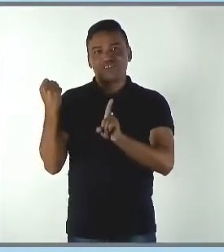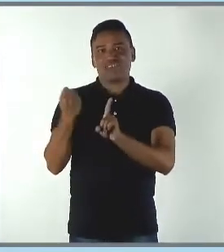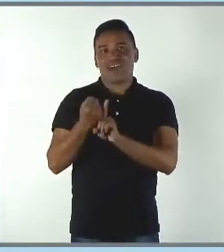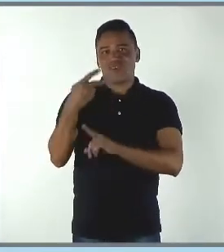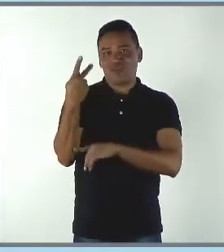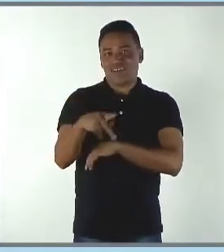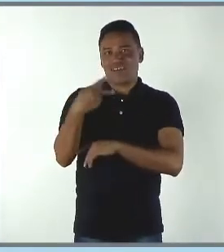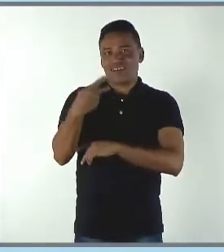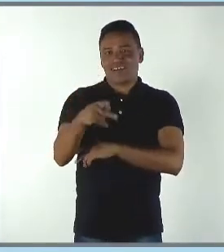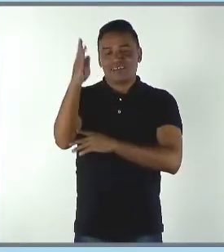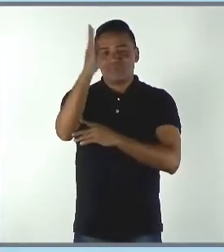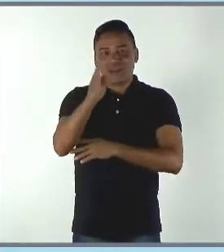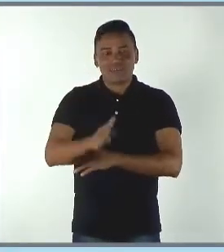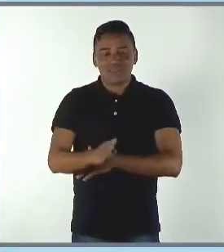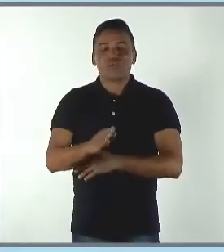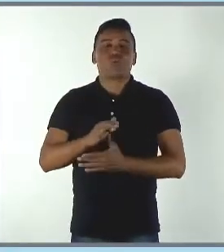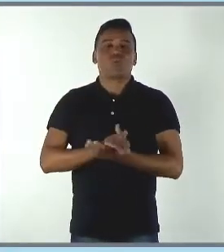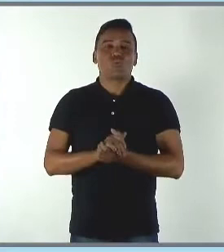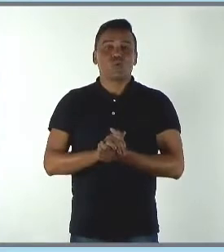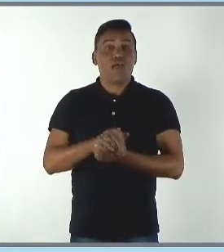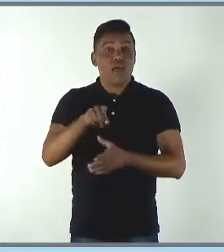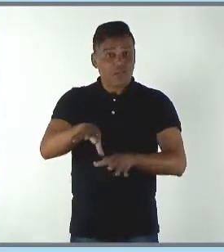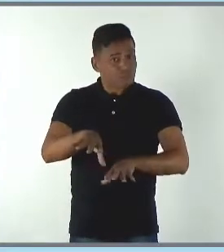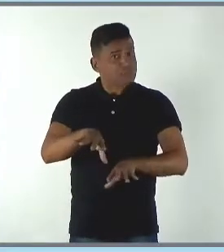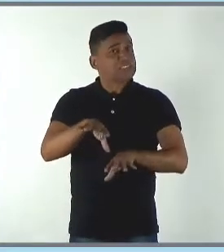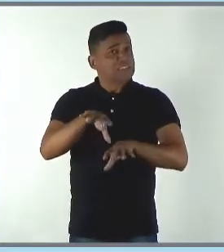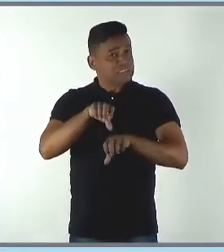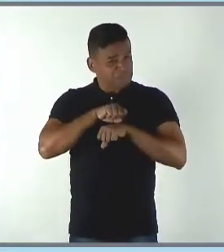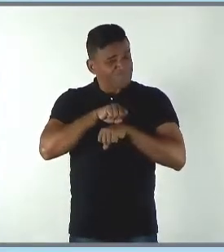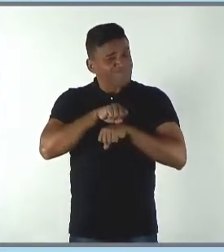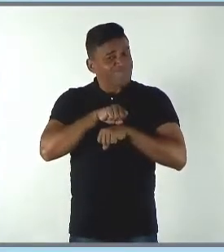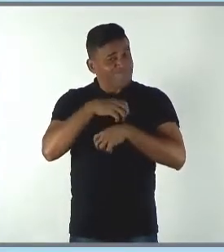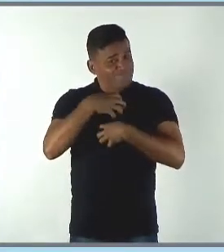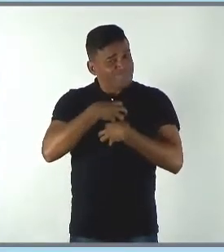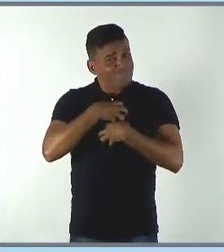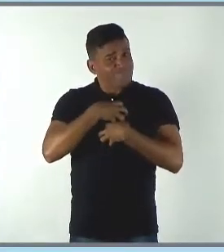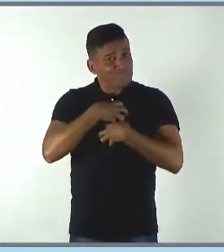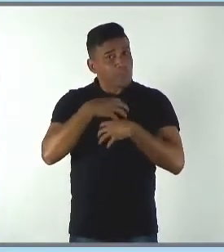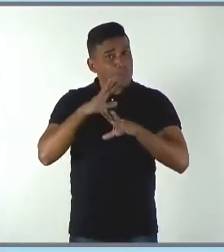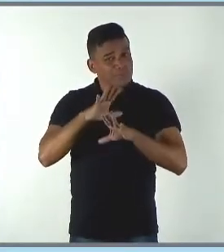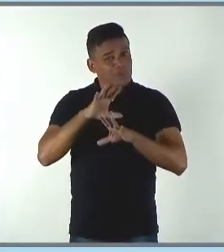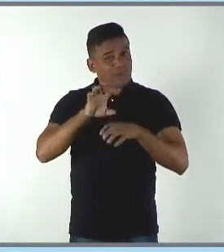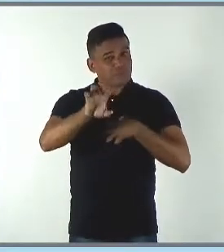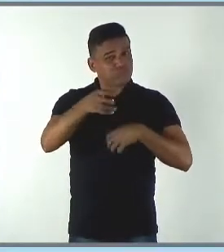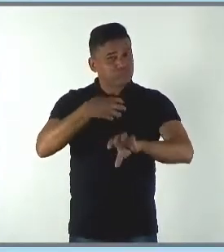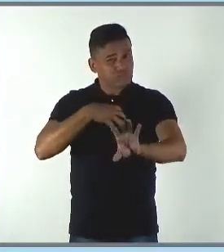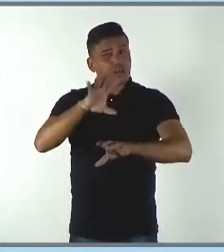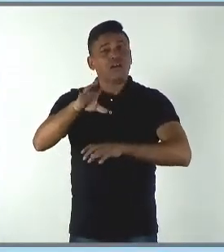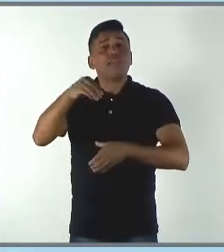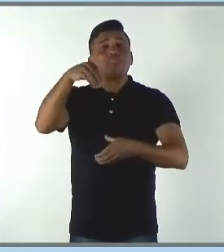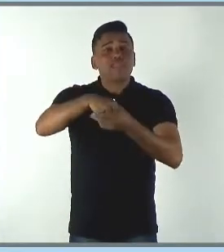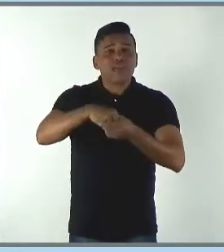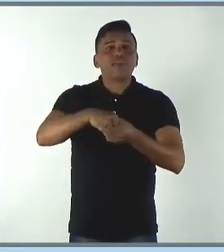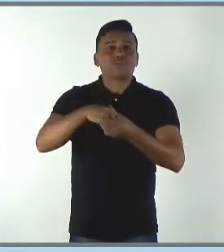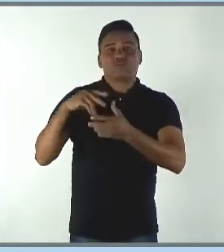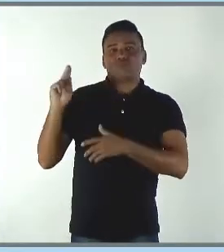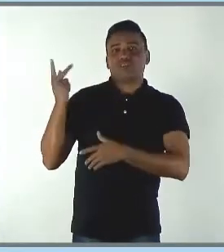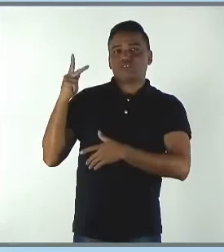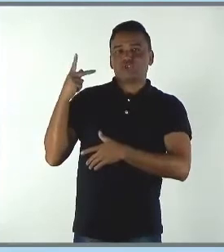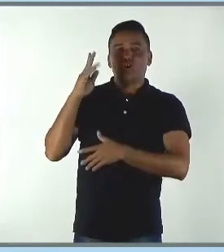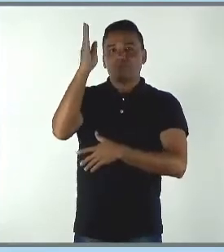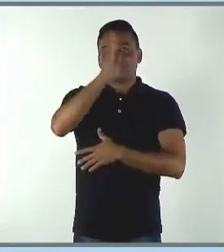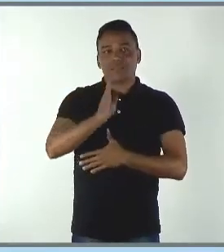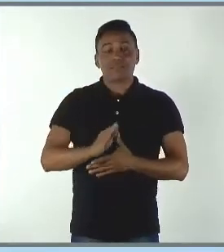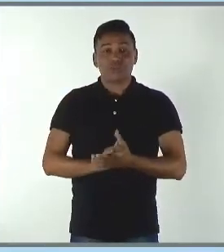editora que é afetada, mas que procura afetar também o campo histórico e social brasileiro. Eu não estou dizendo que as